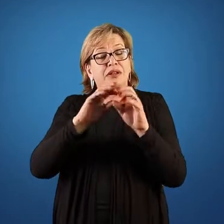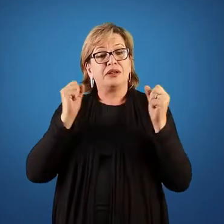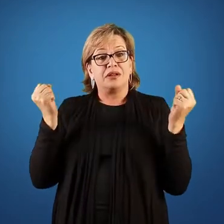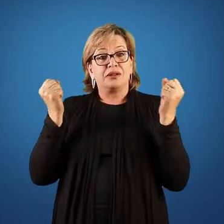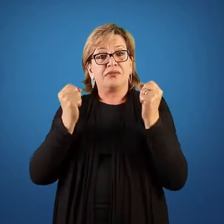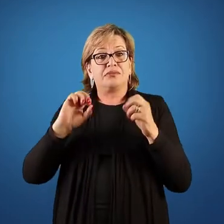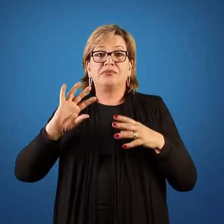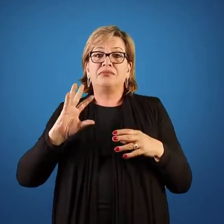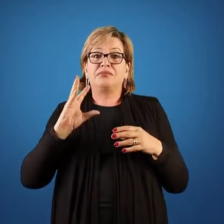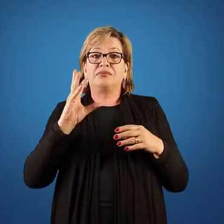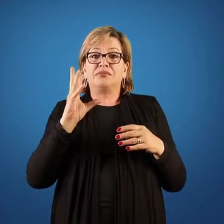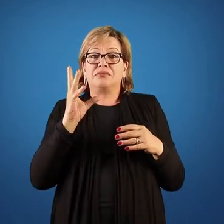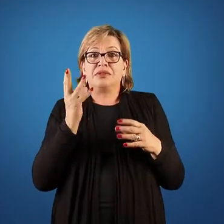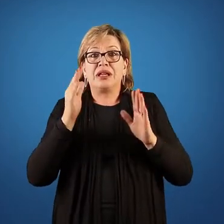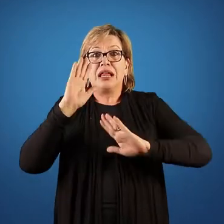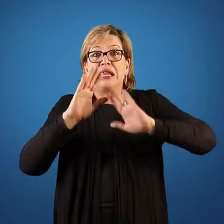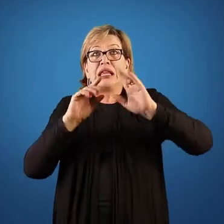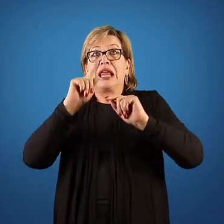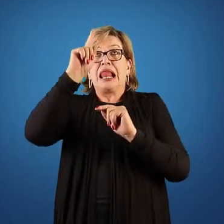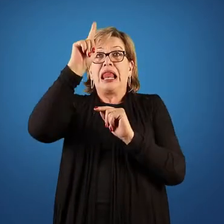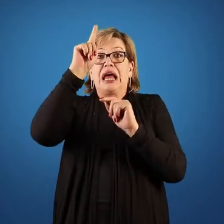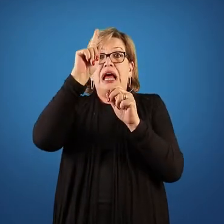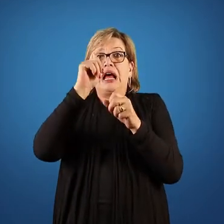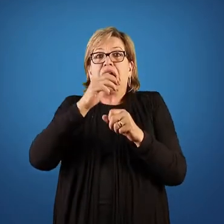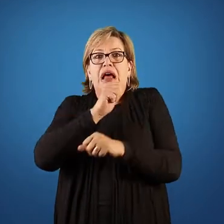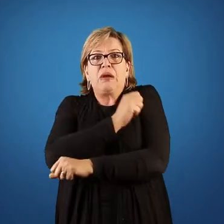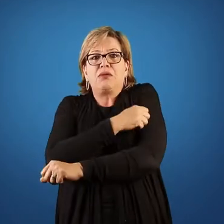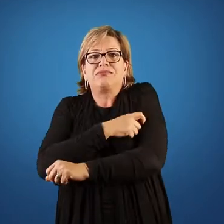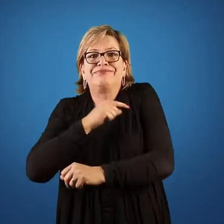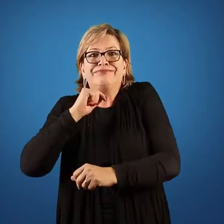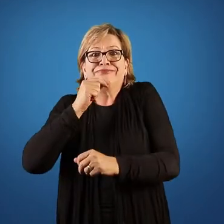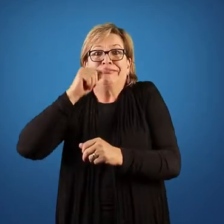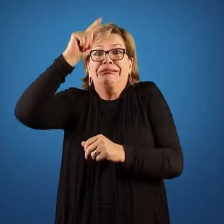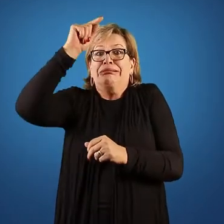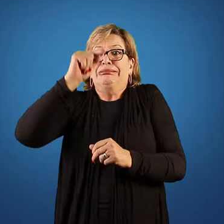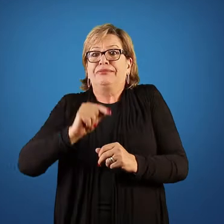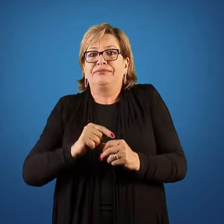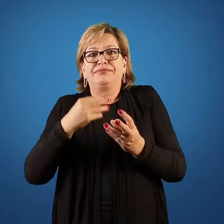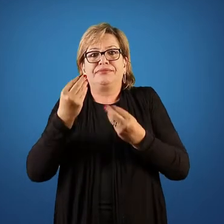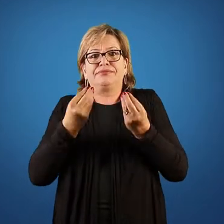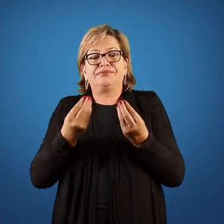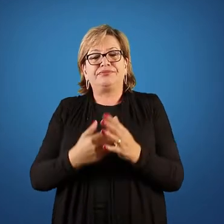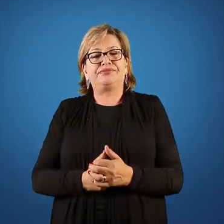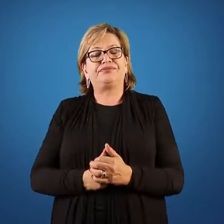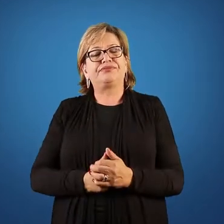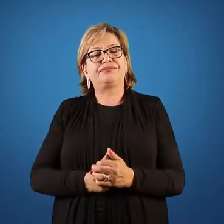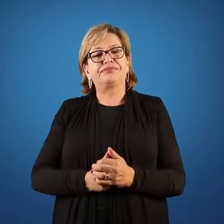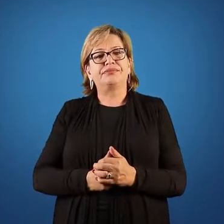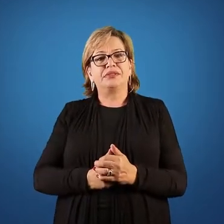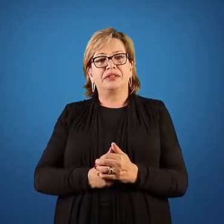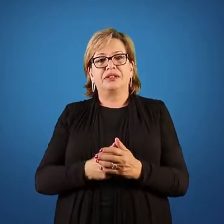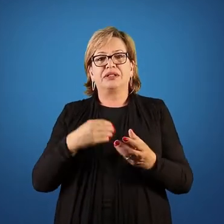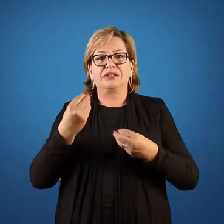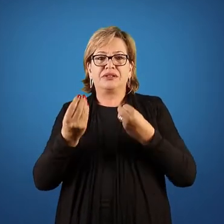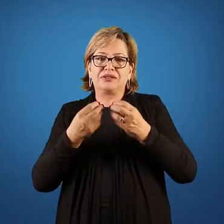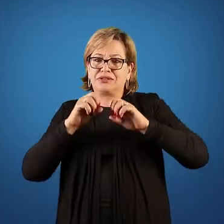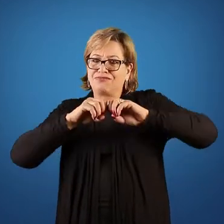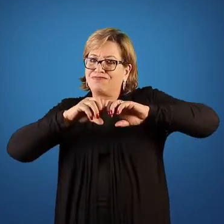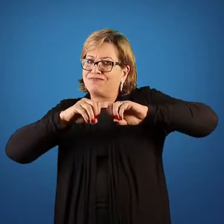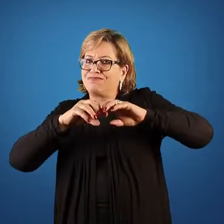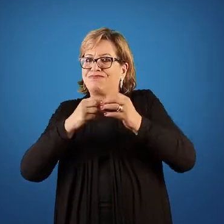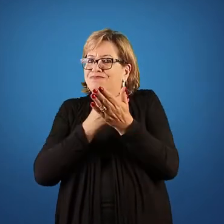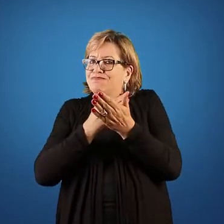acidentes em que o aluno fica preso lá no alto de uma forma que ele não consegue se soltar. Então, quando nós estamos trabalhando